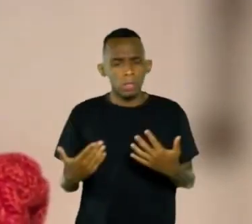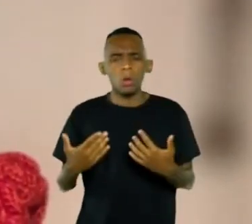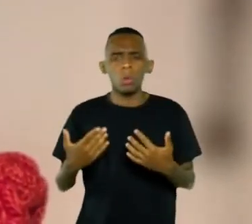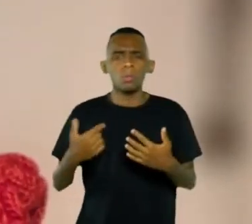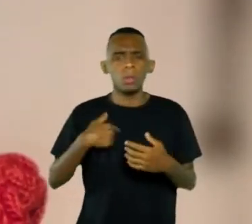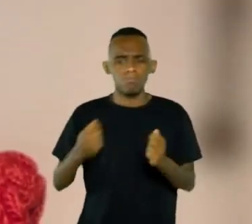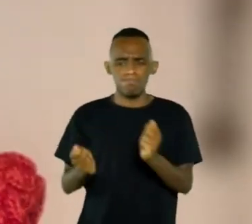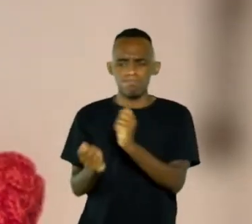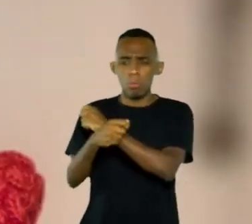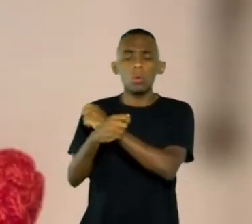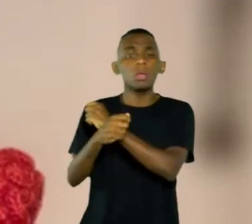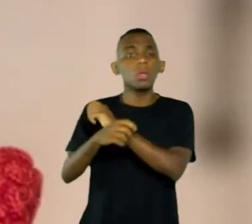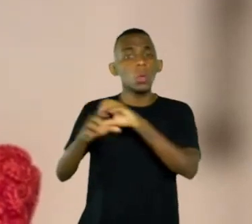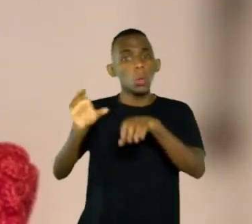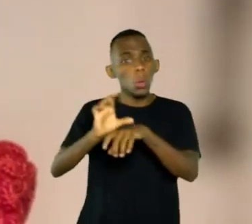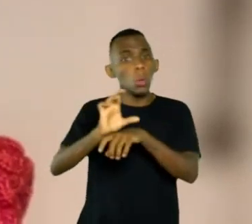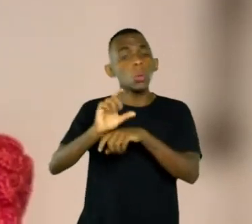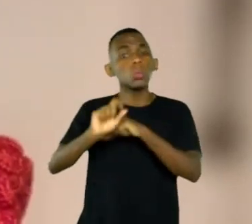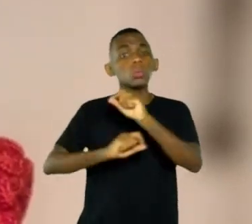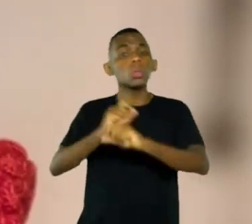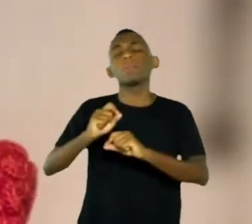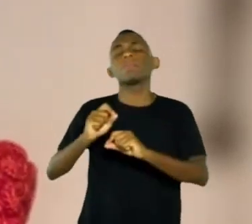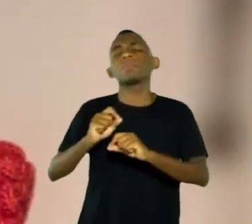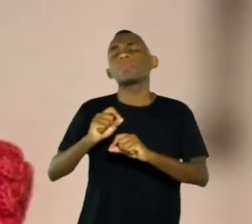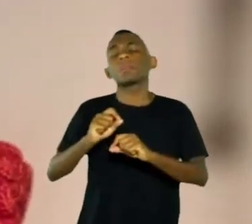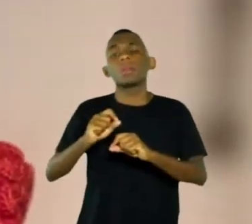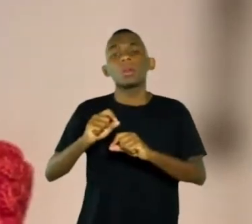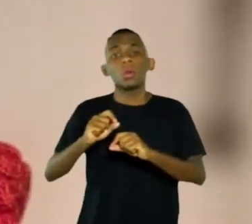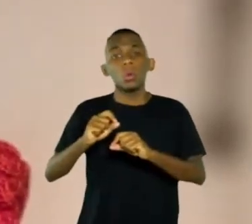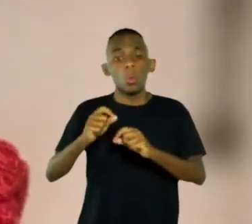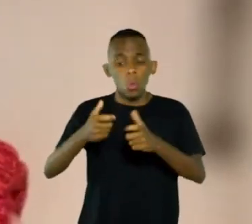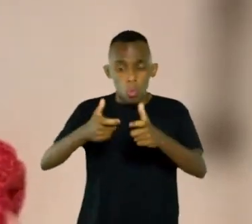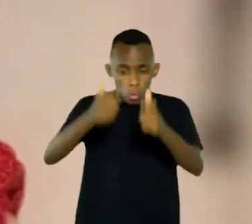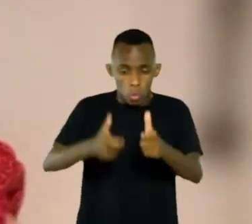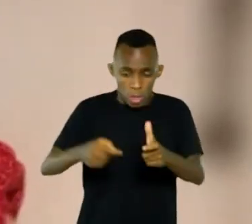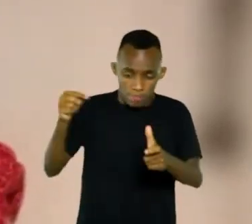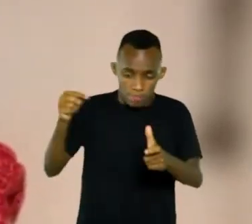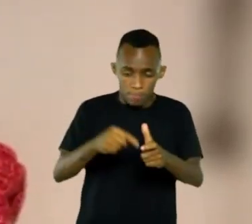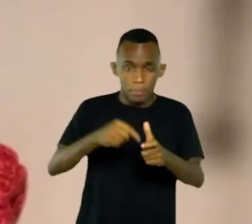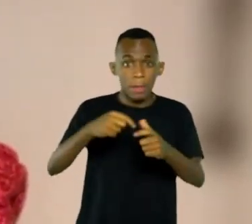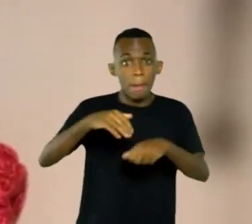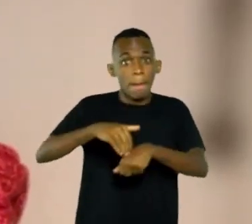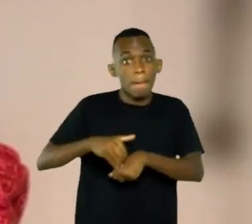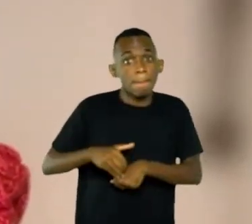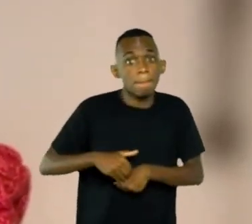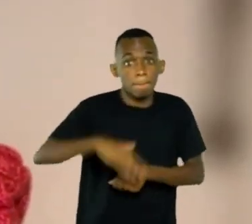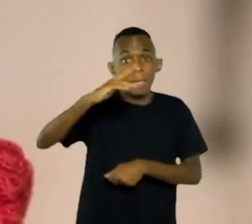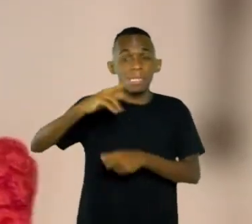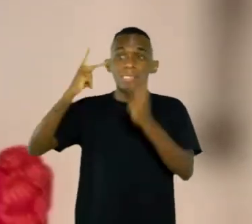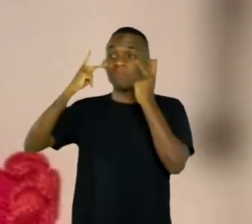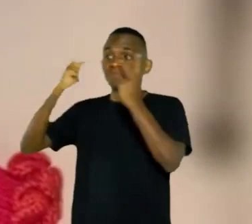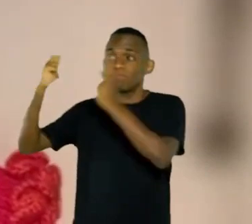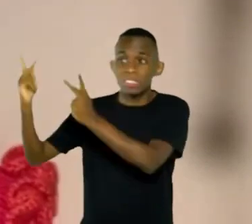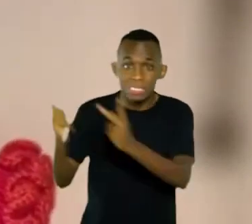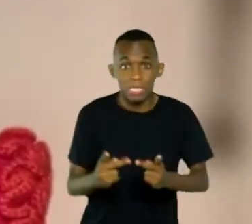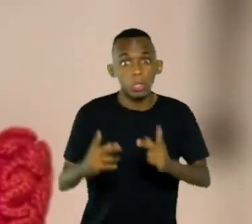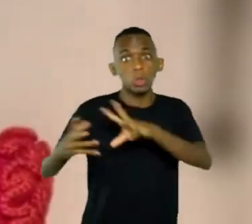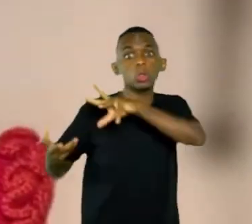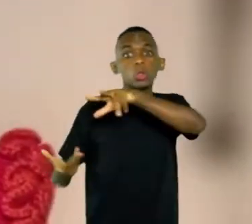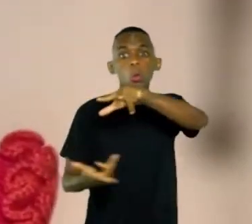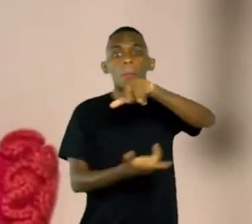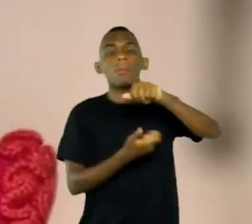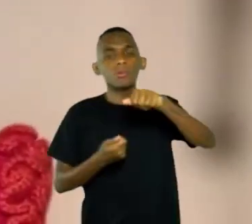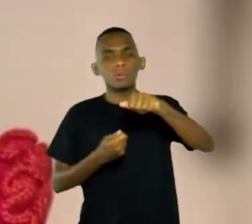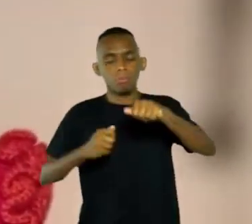se chamava O Lugar Mais Visitado do Mundo, que era exatamente uma brincadeira sobre esse lugar, o fundo do poço, né? Que, na verdade,